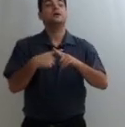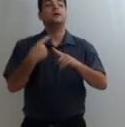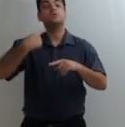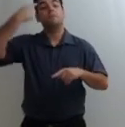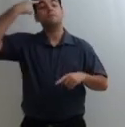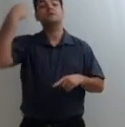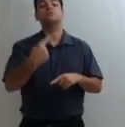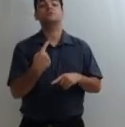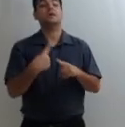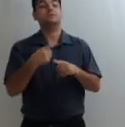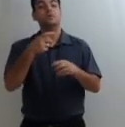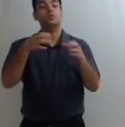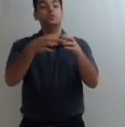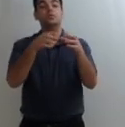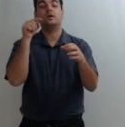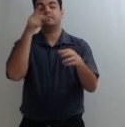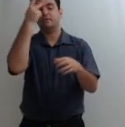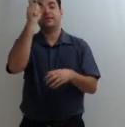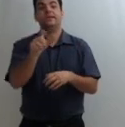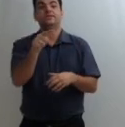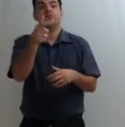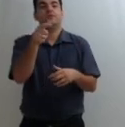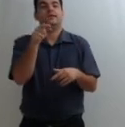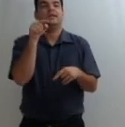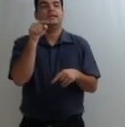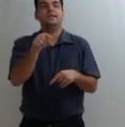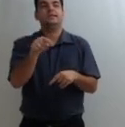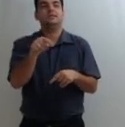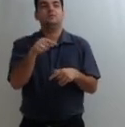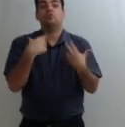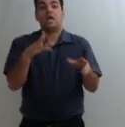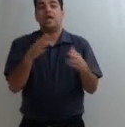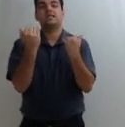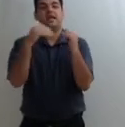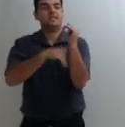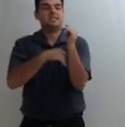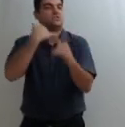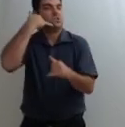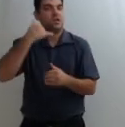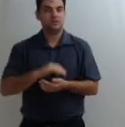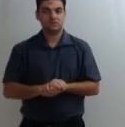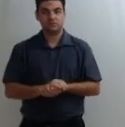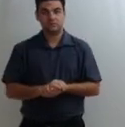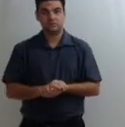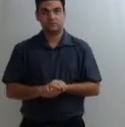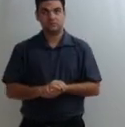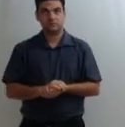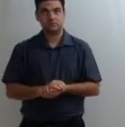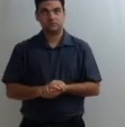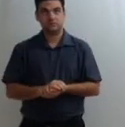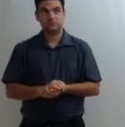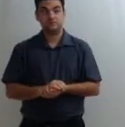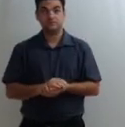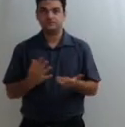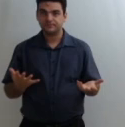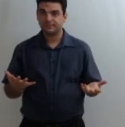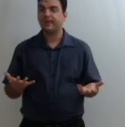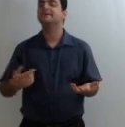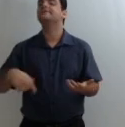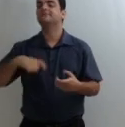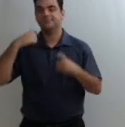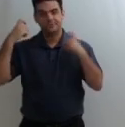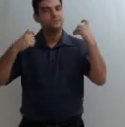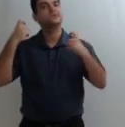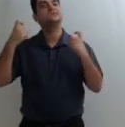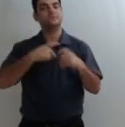a parte não havia apresentado a senha do celular. Então, essa preocupação do ministro Saldanha é uma